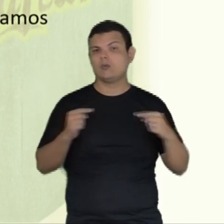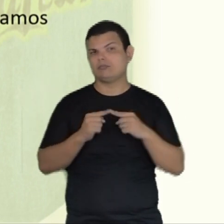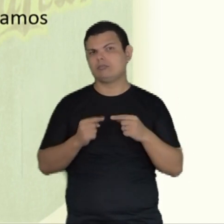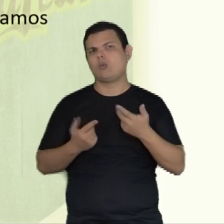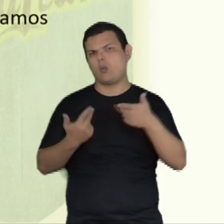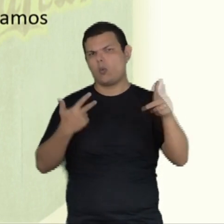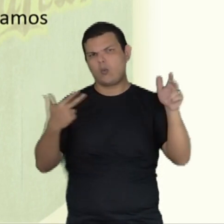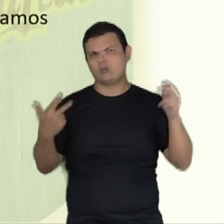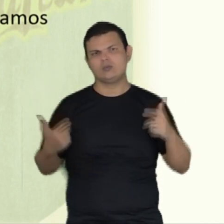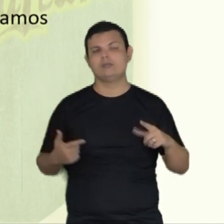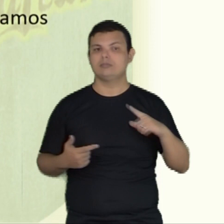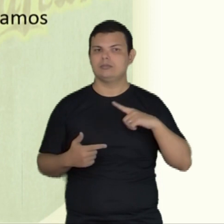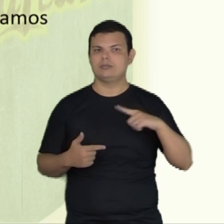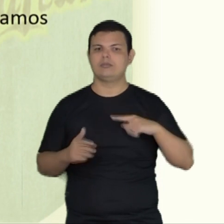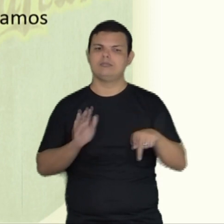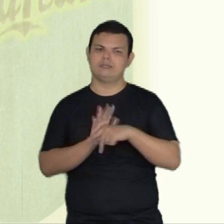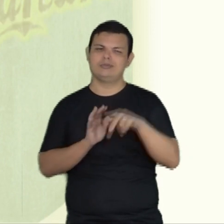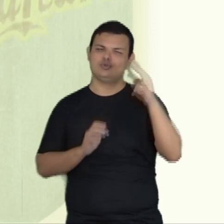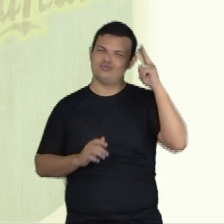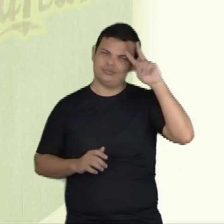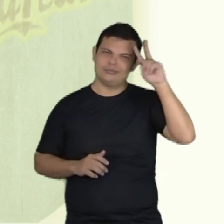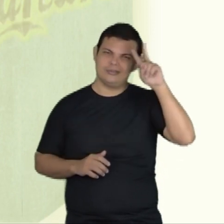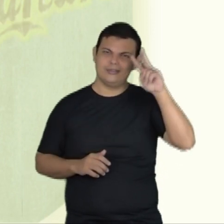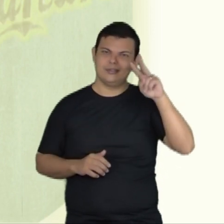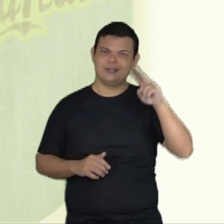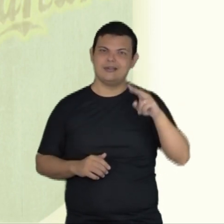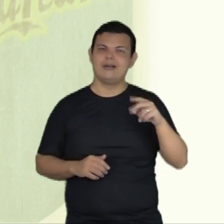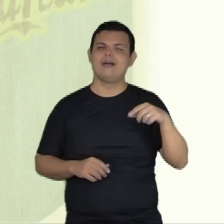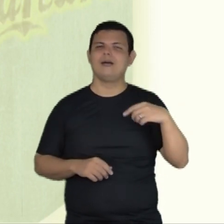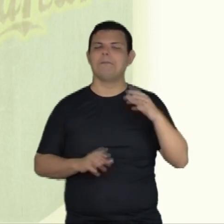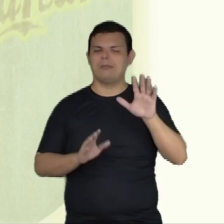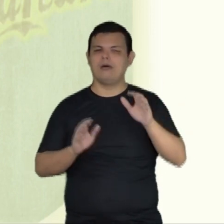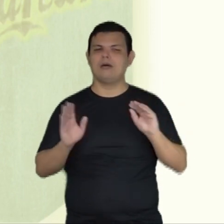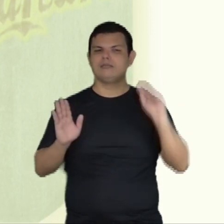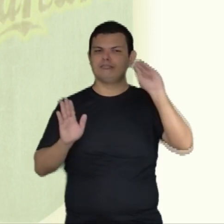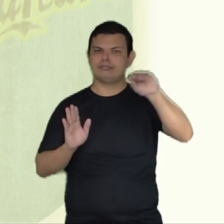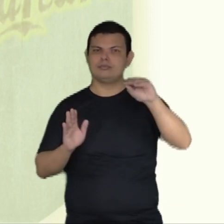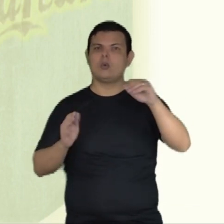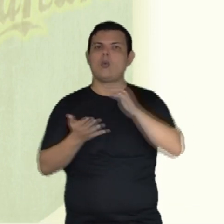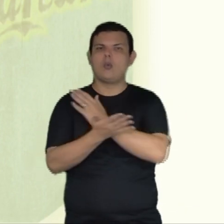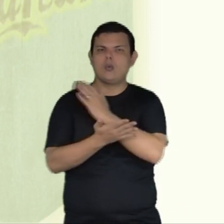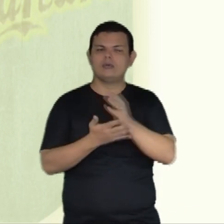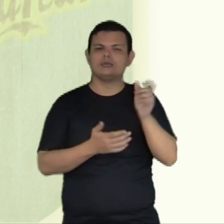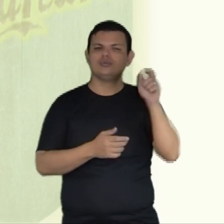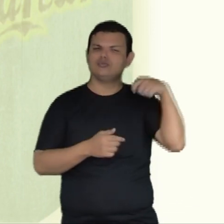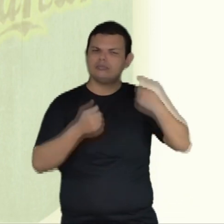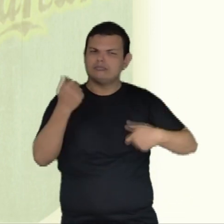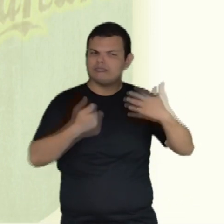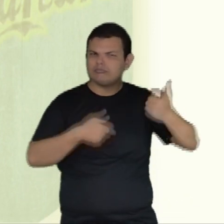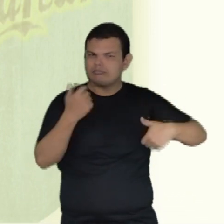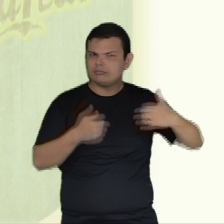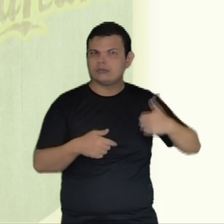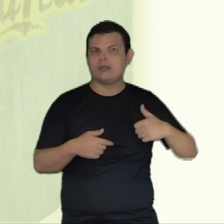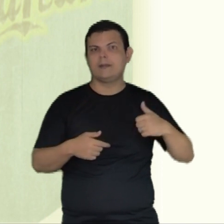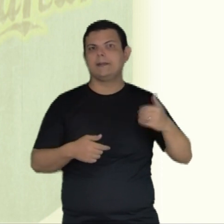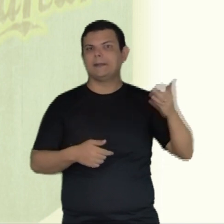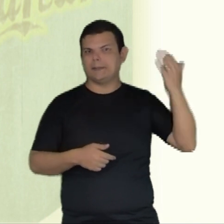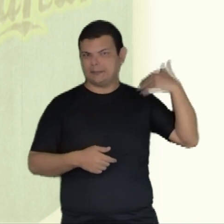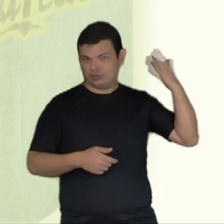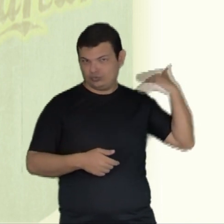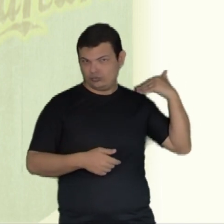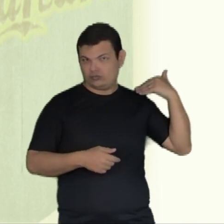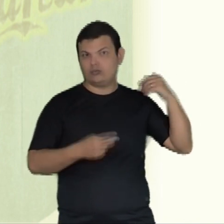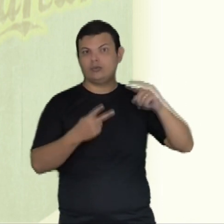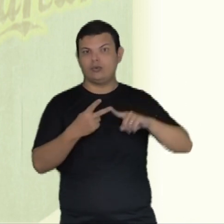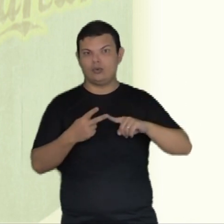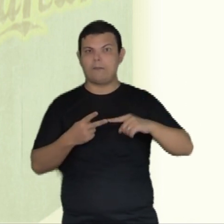na disciplina de História, e com a licença do professor Leno, eu vou falar aqui para vocês um pouco sobre Antiguidade, Idade Média e Moderna. Vamos